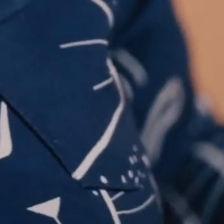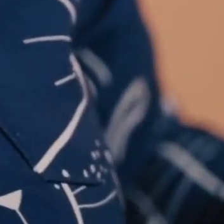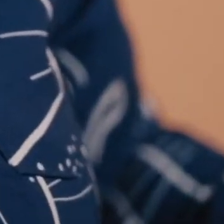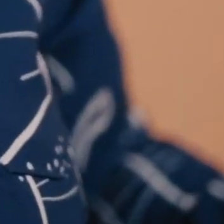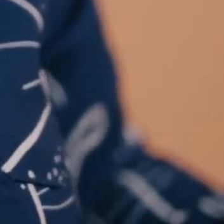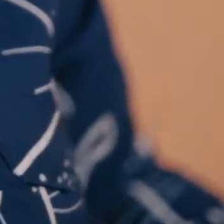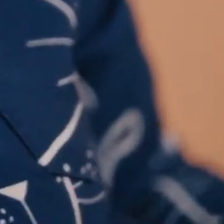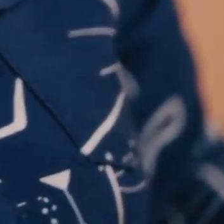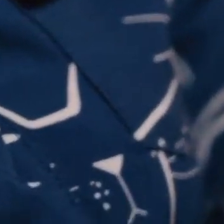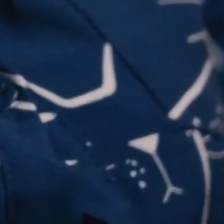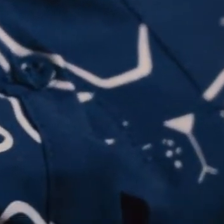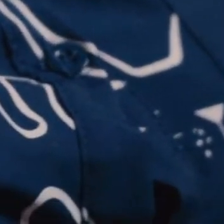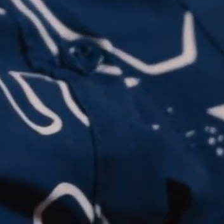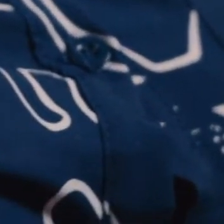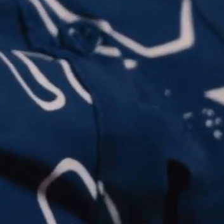Música